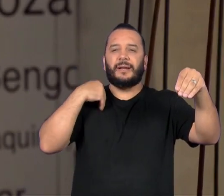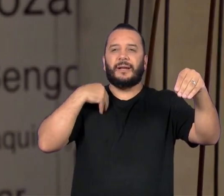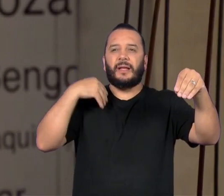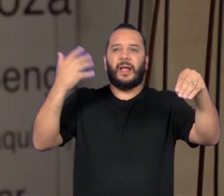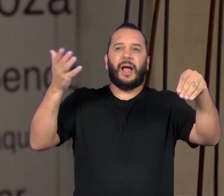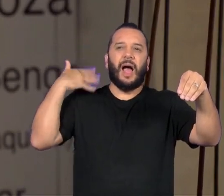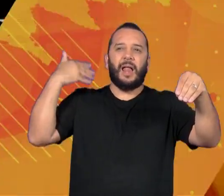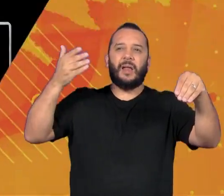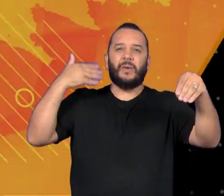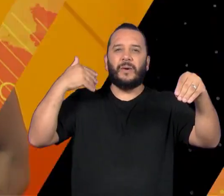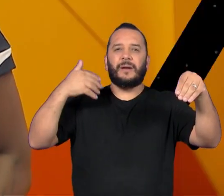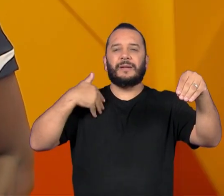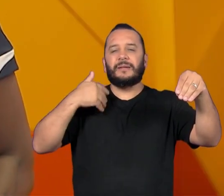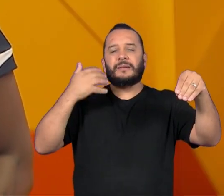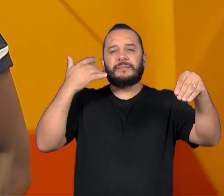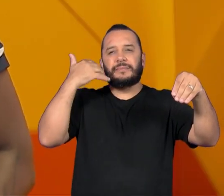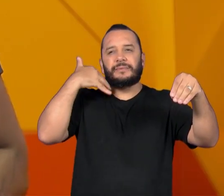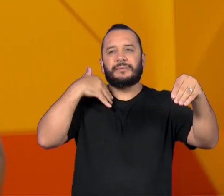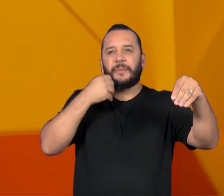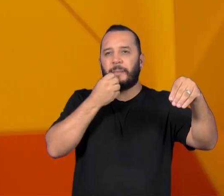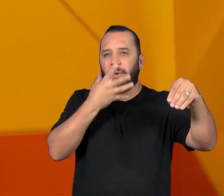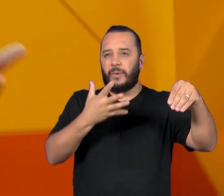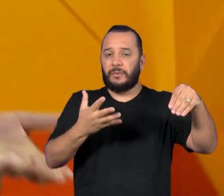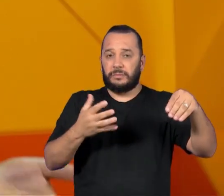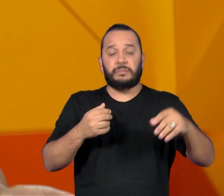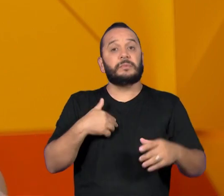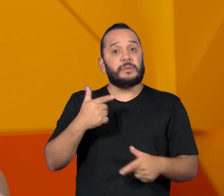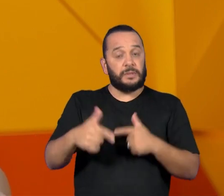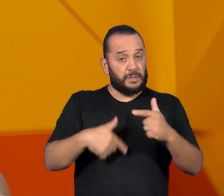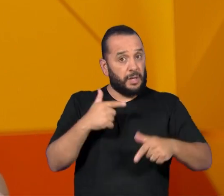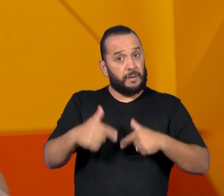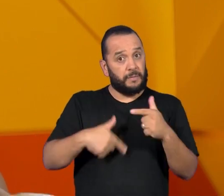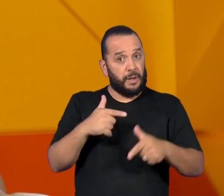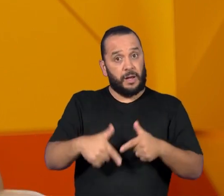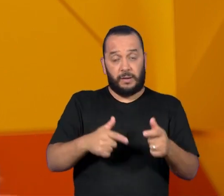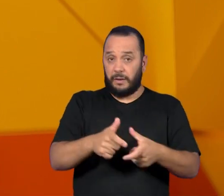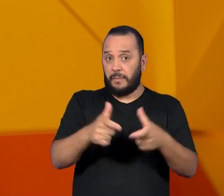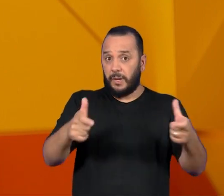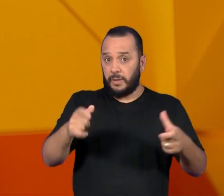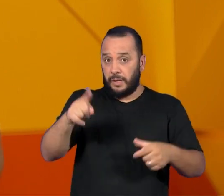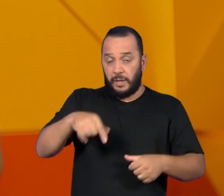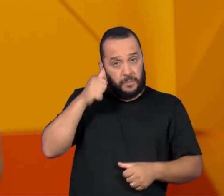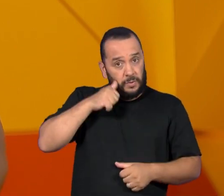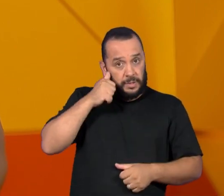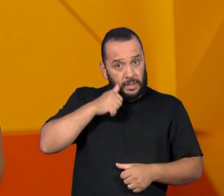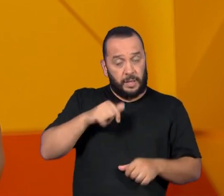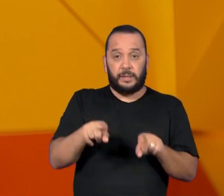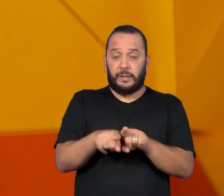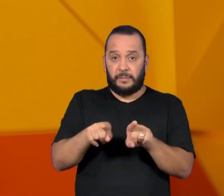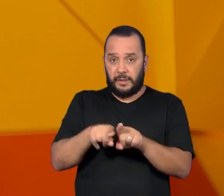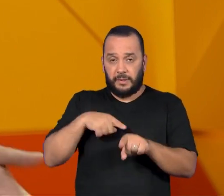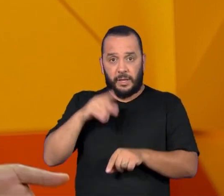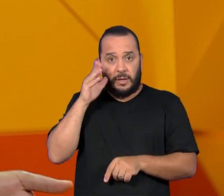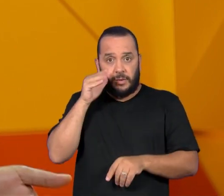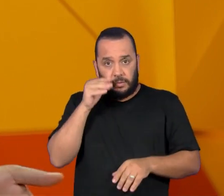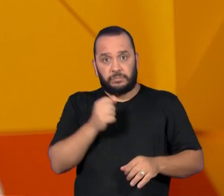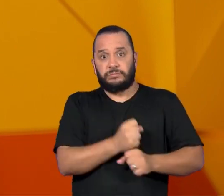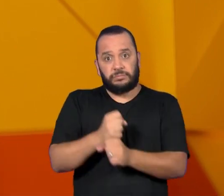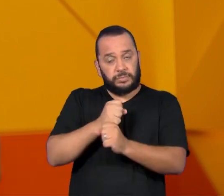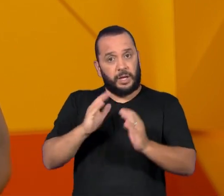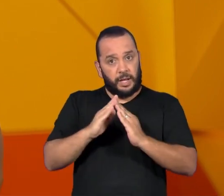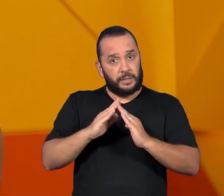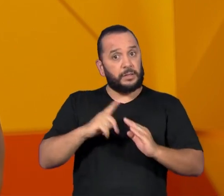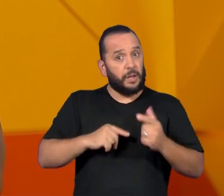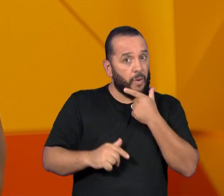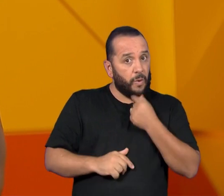muito menina. E apesar de ser um trabalho majoritariamente exercido por mulheres, o serviço doméstico também conta com homens. E